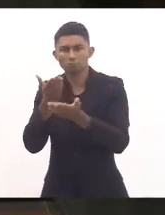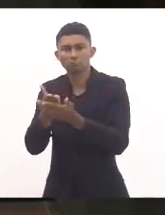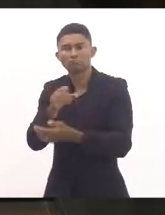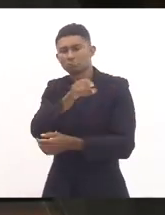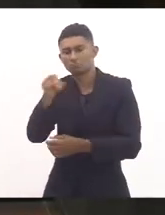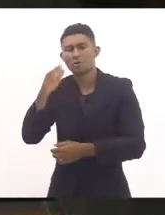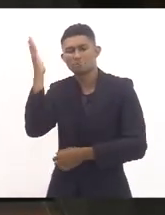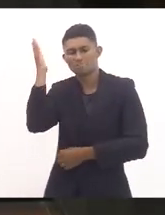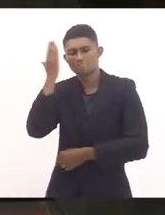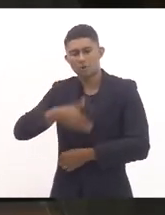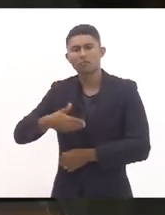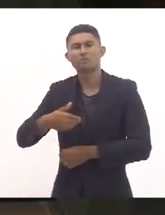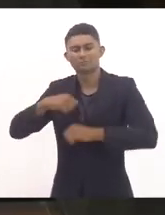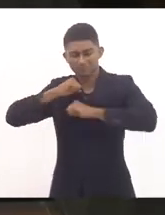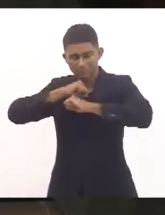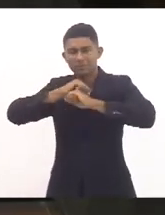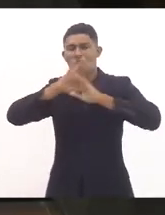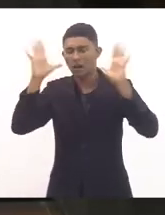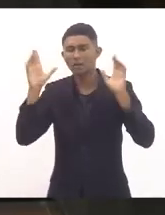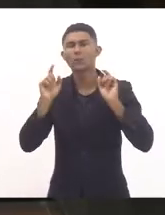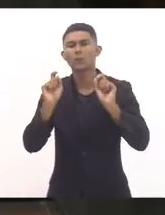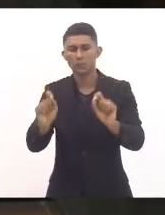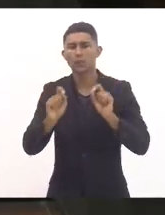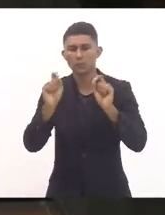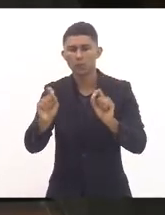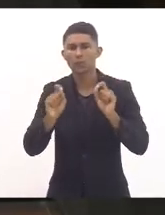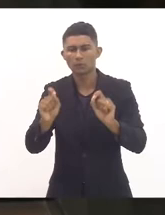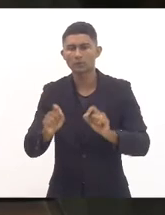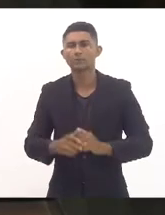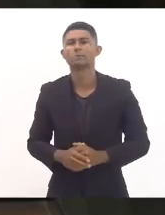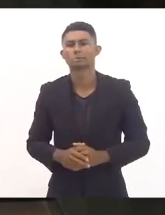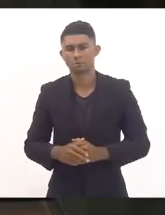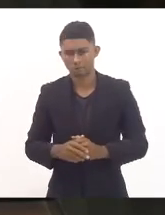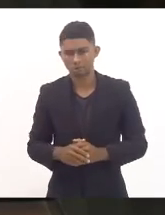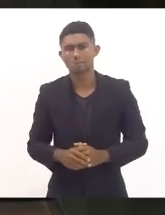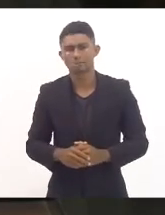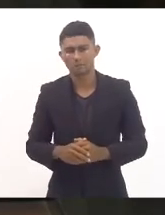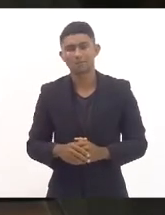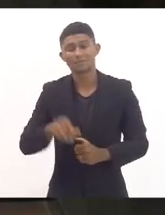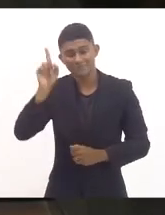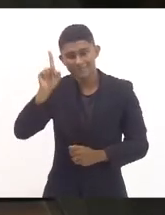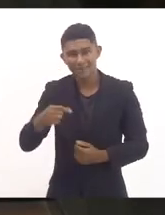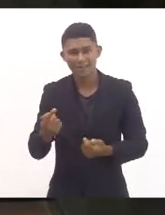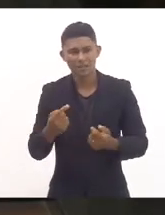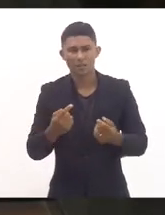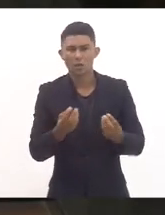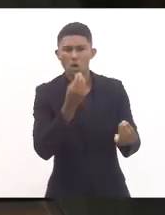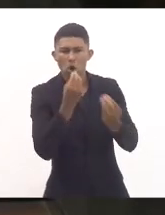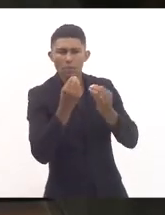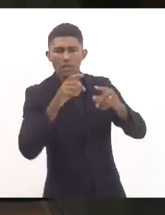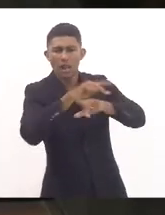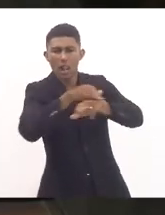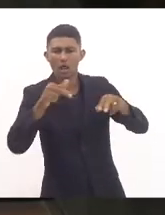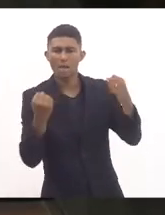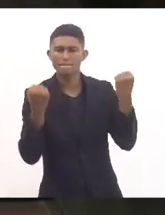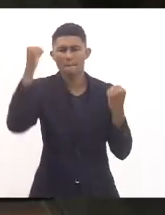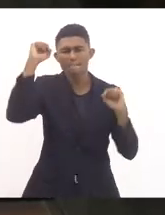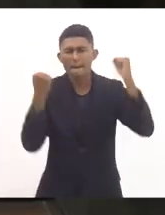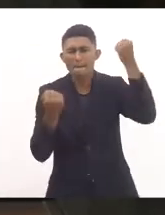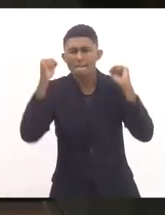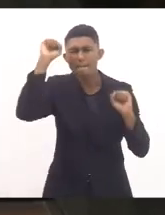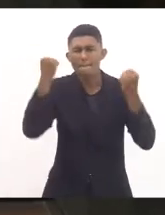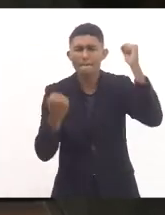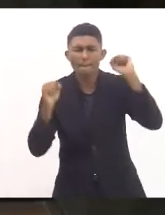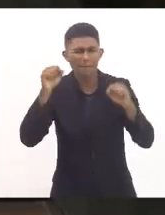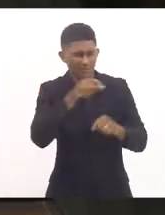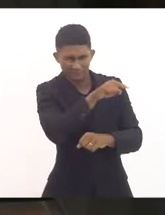forma clara e insofismável que os produtos processados e ultraprocessados fazem